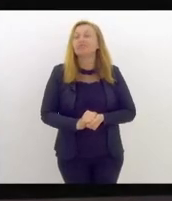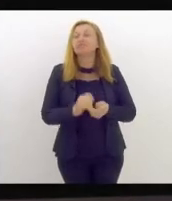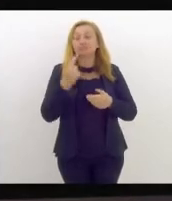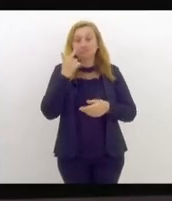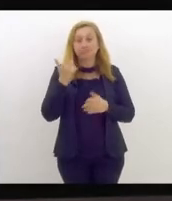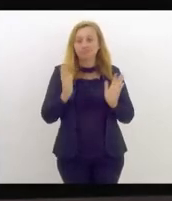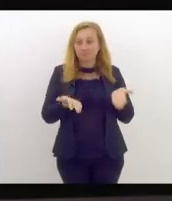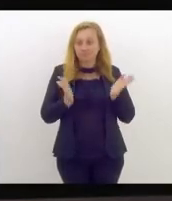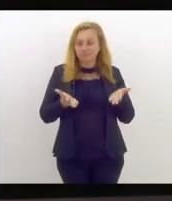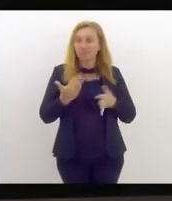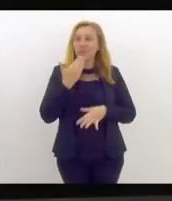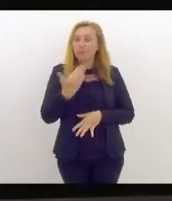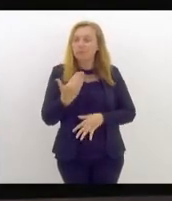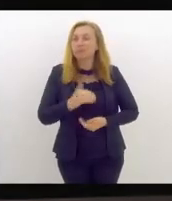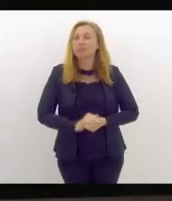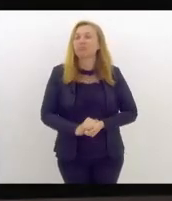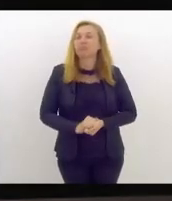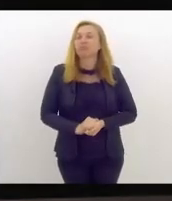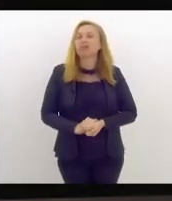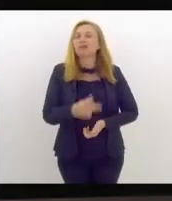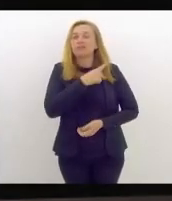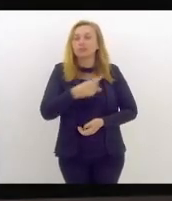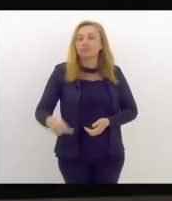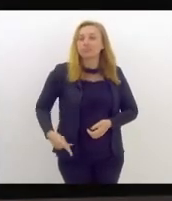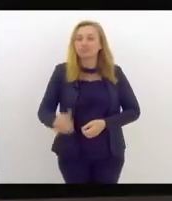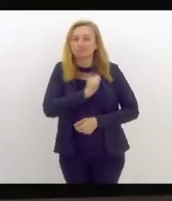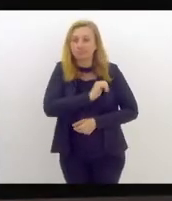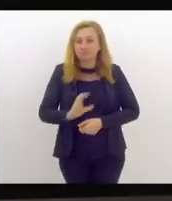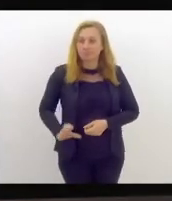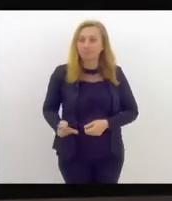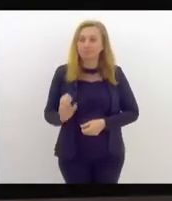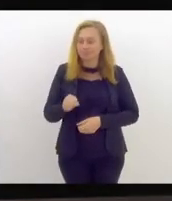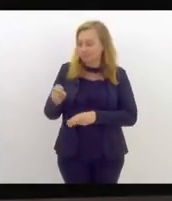você está ao Nobre Presidente